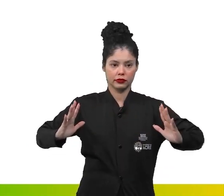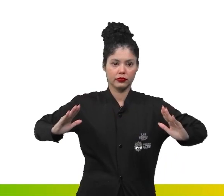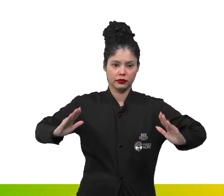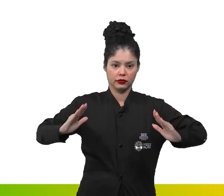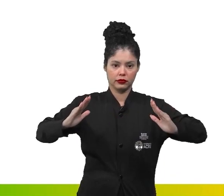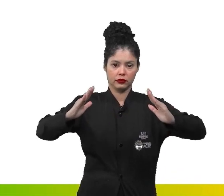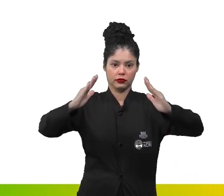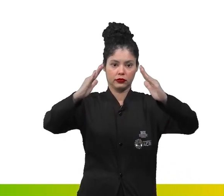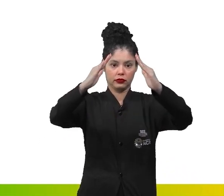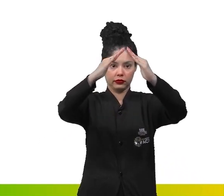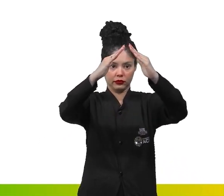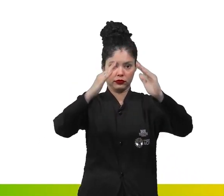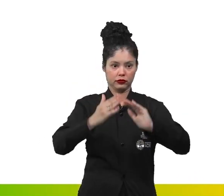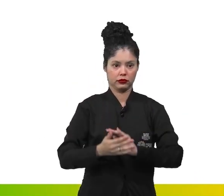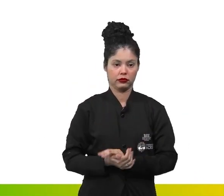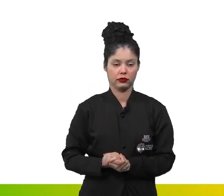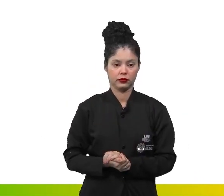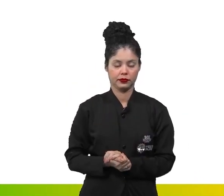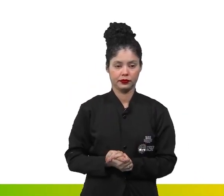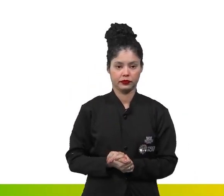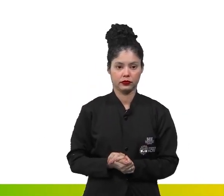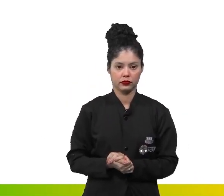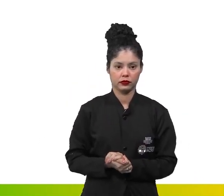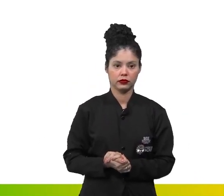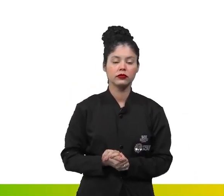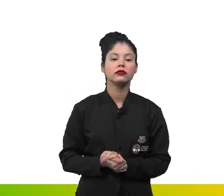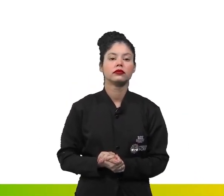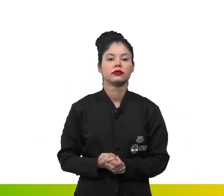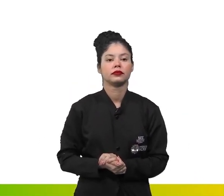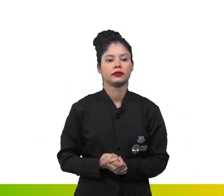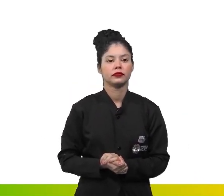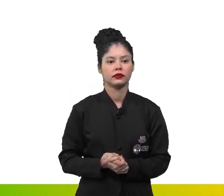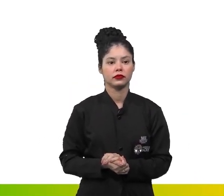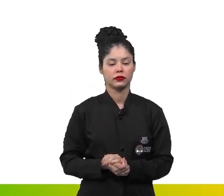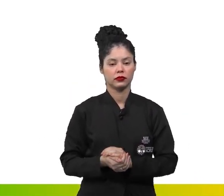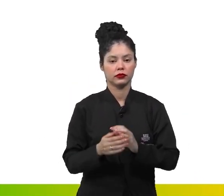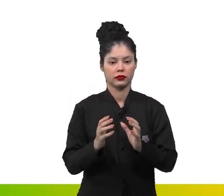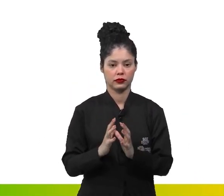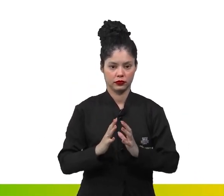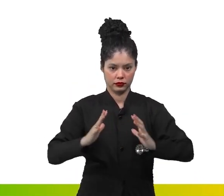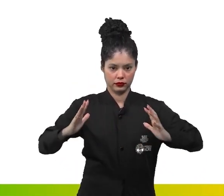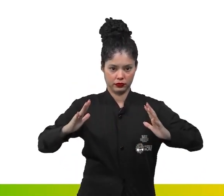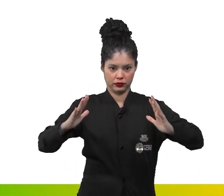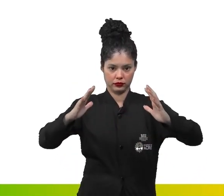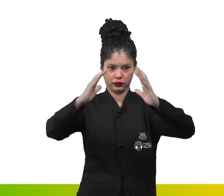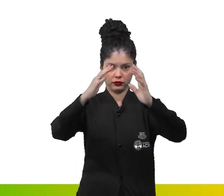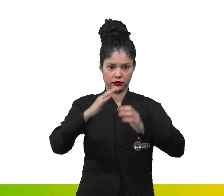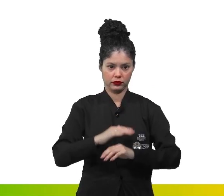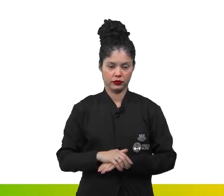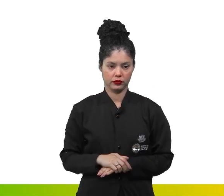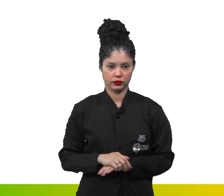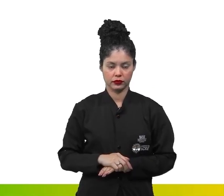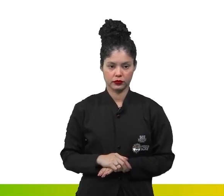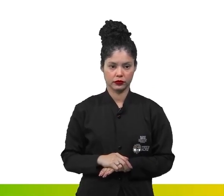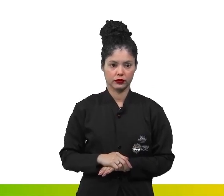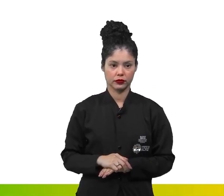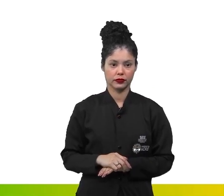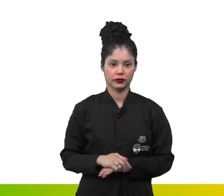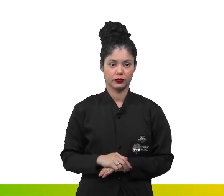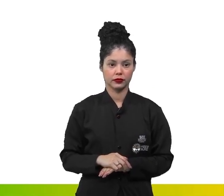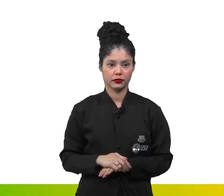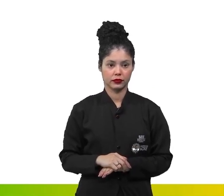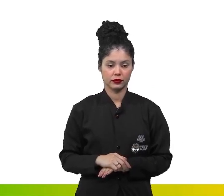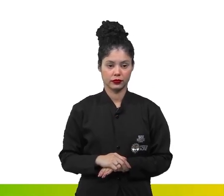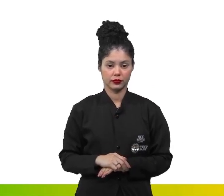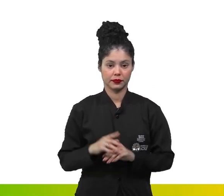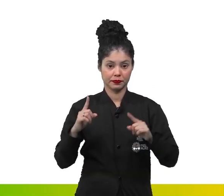tá? Ainda larga. A gente tem também um corpo um pouquinho largo. E o topo